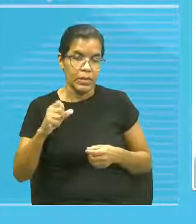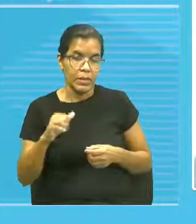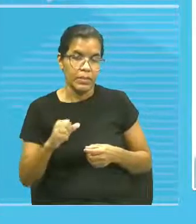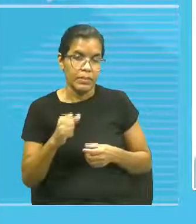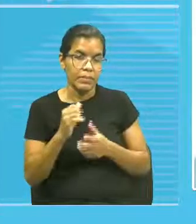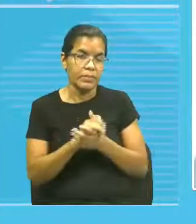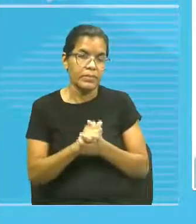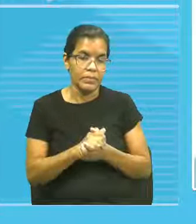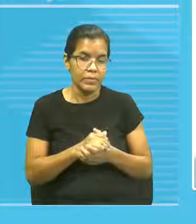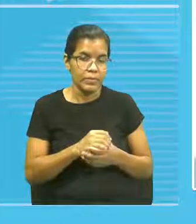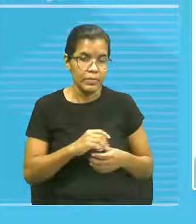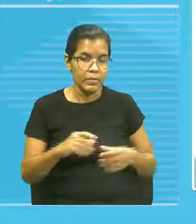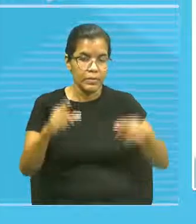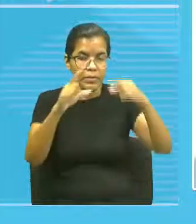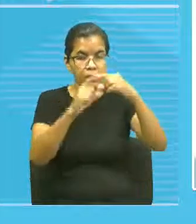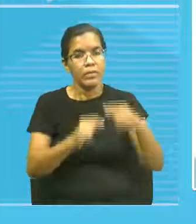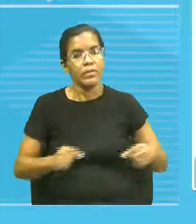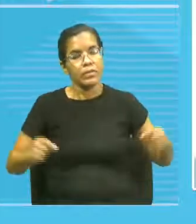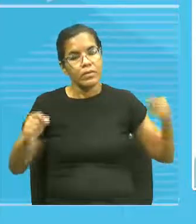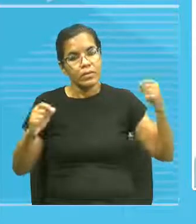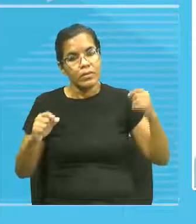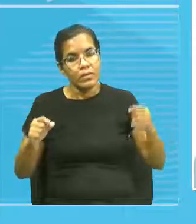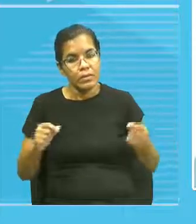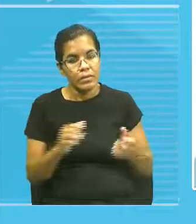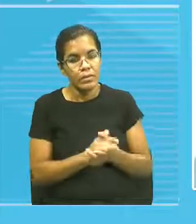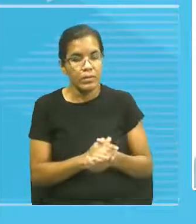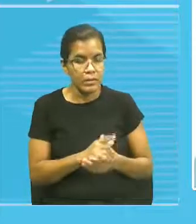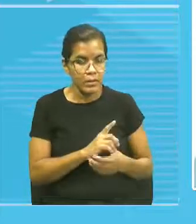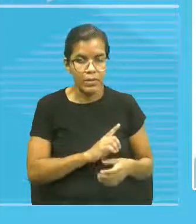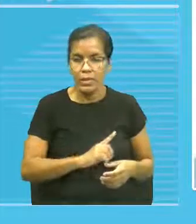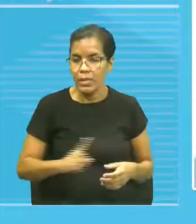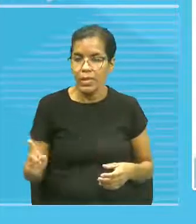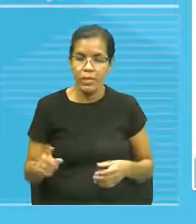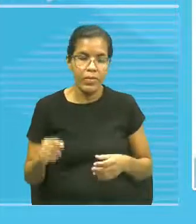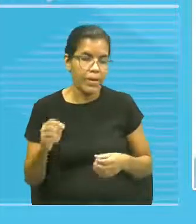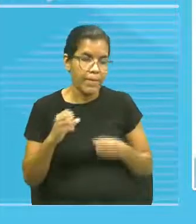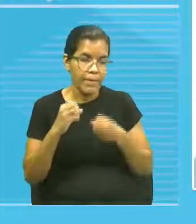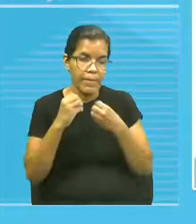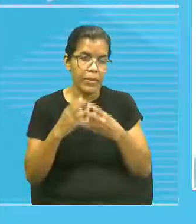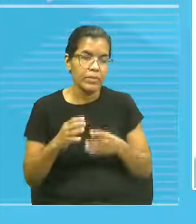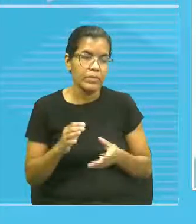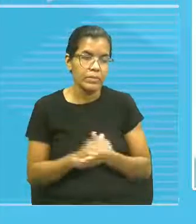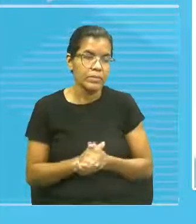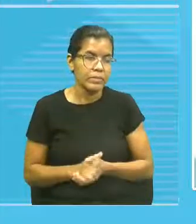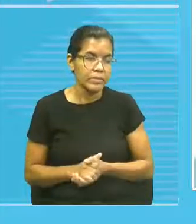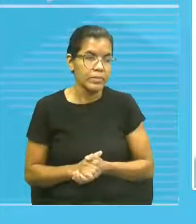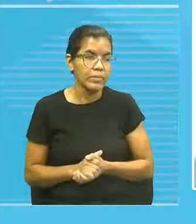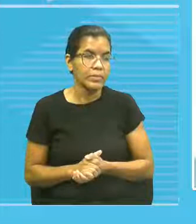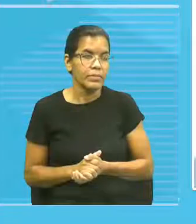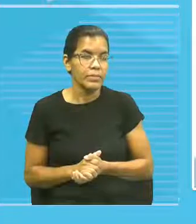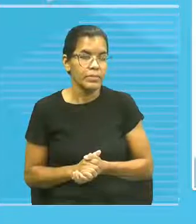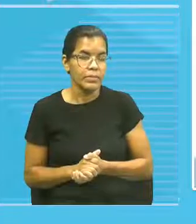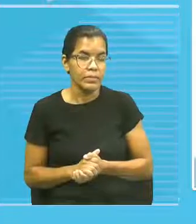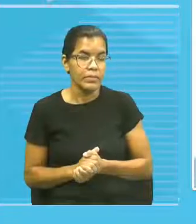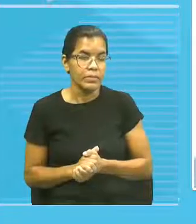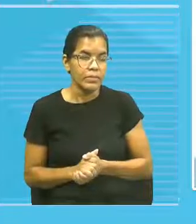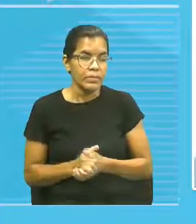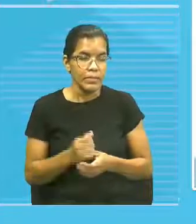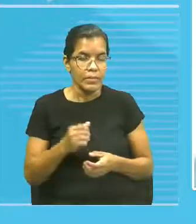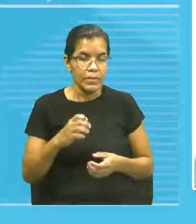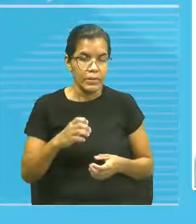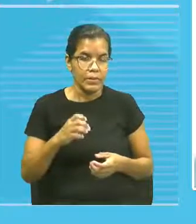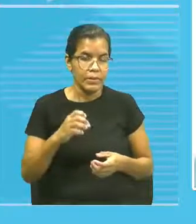Aquele shake, não sei das quantas. Não adianta. Esse é o cálculo. Gastar mais